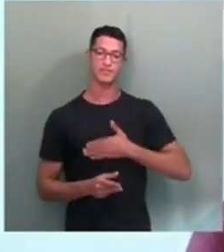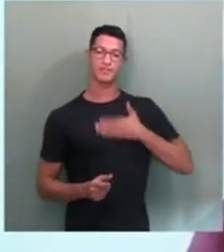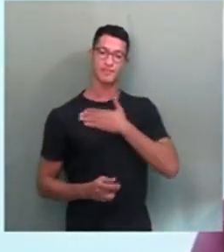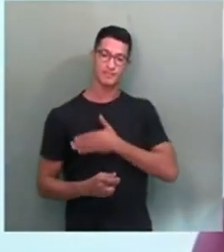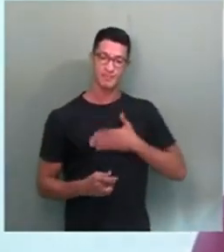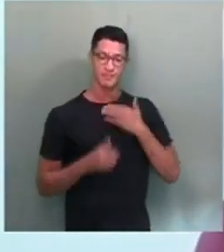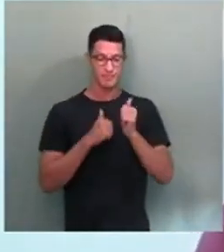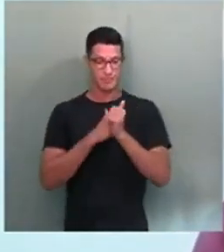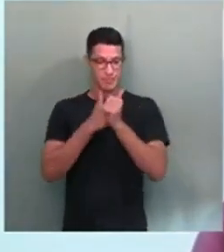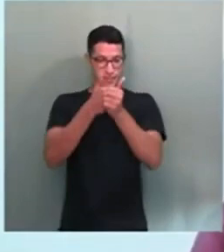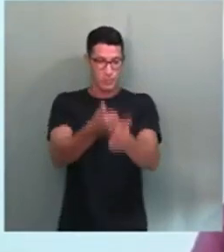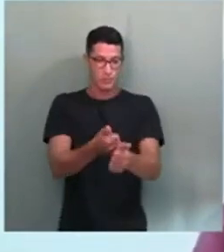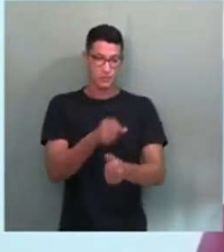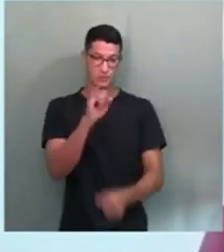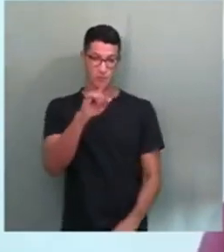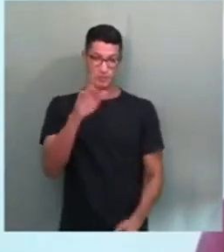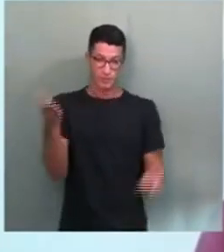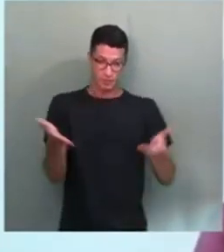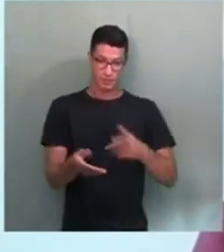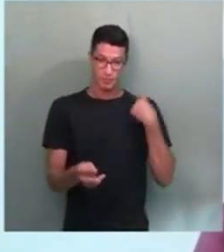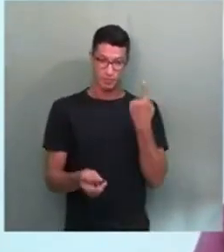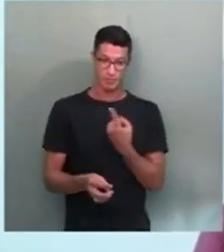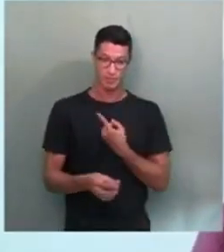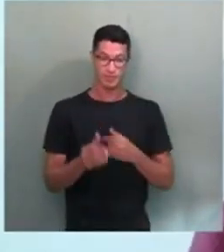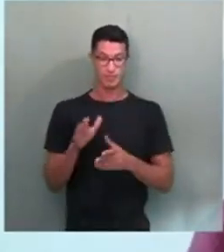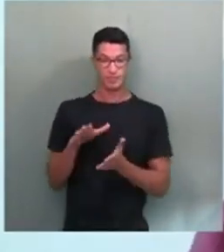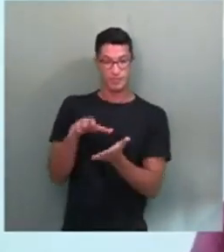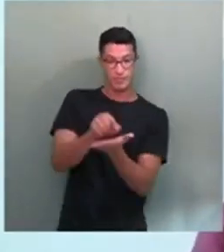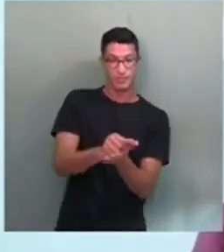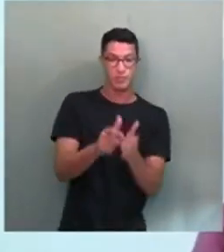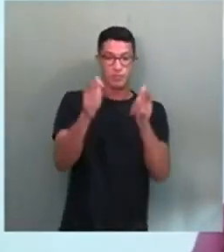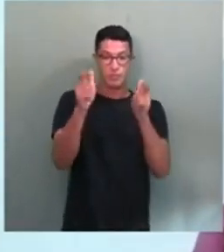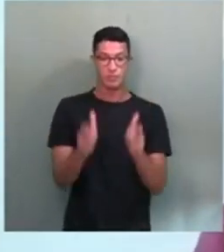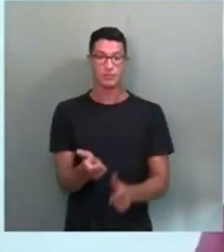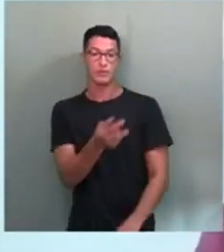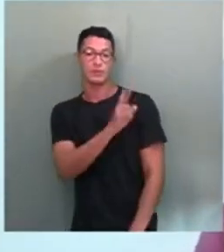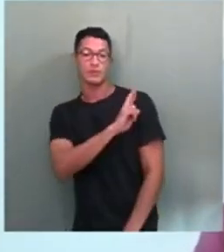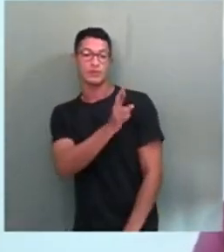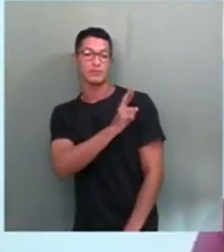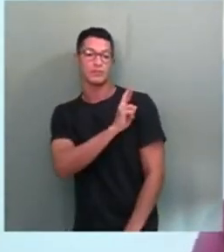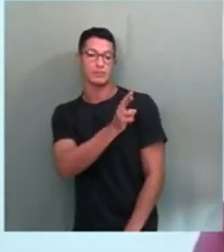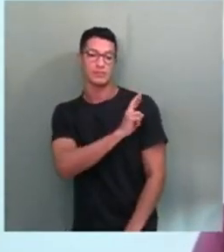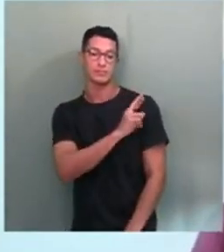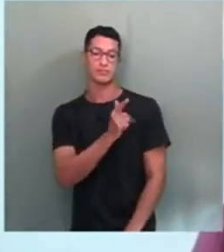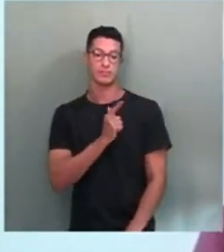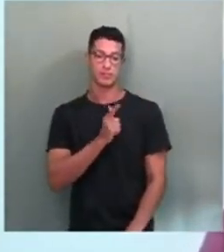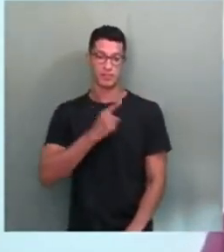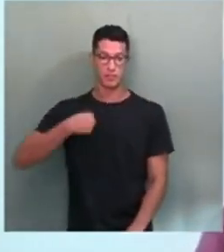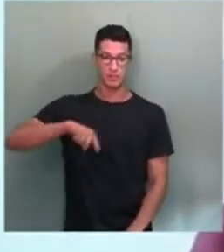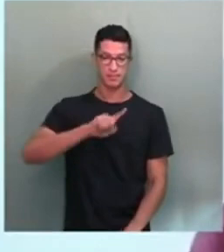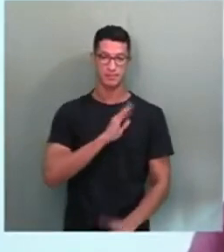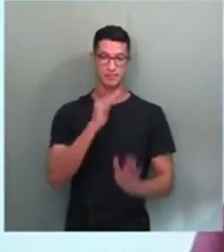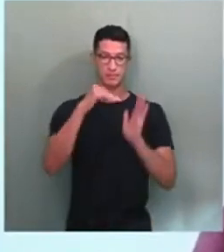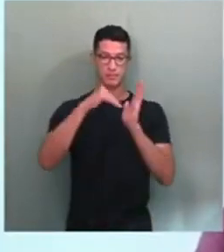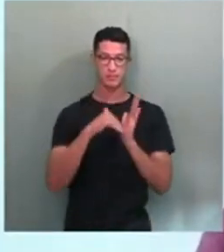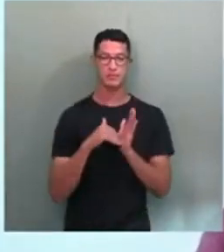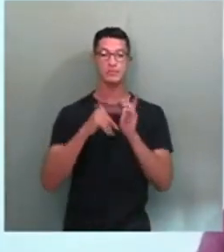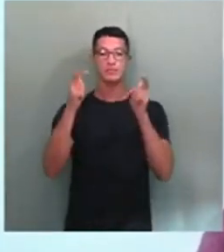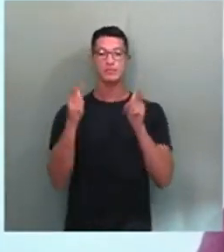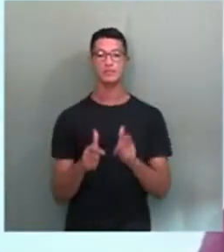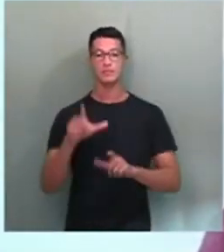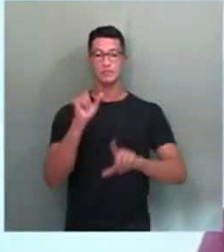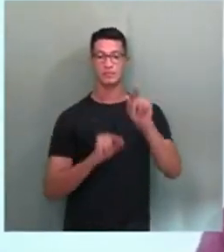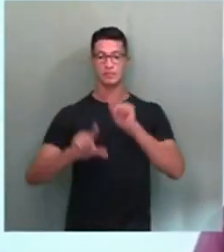de seguir. Se hoje estamos aqui ocupando esses postos de responsabilidade na nossa casa, no lugar em que